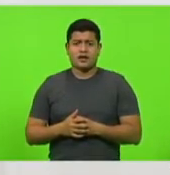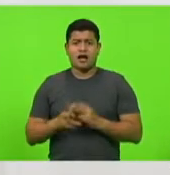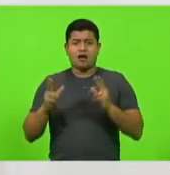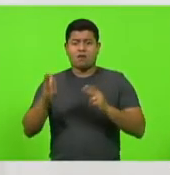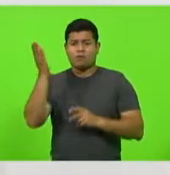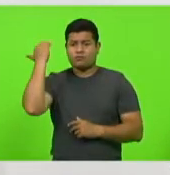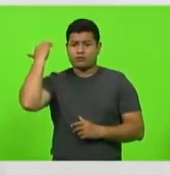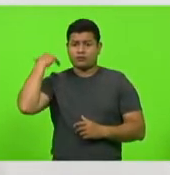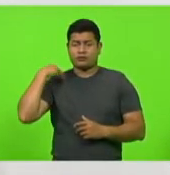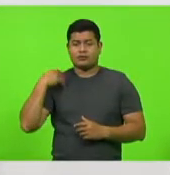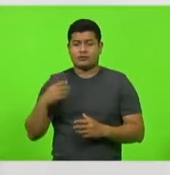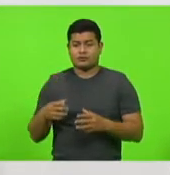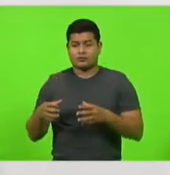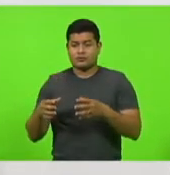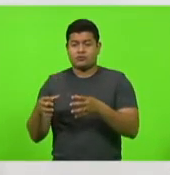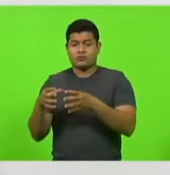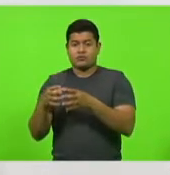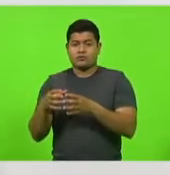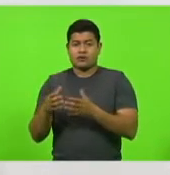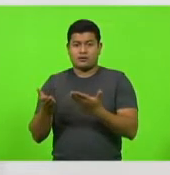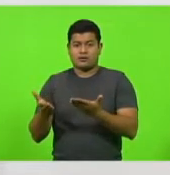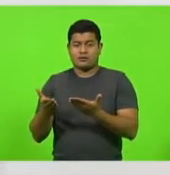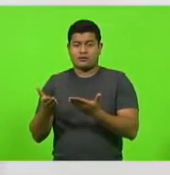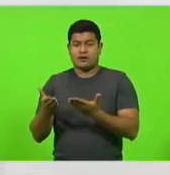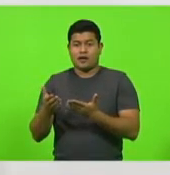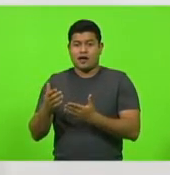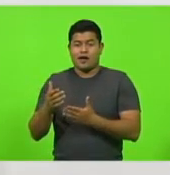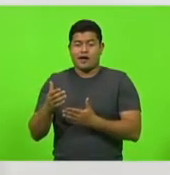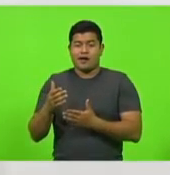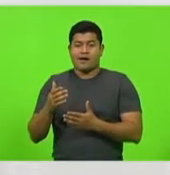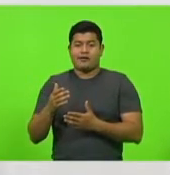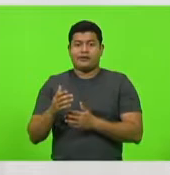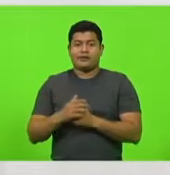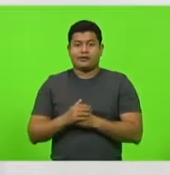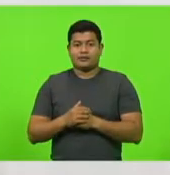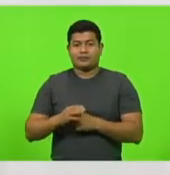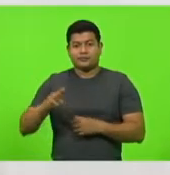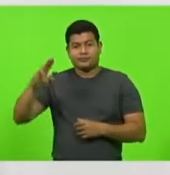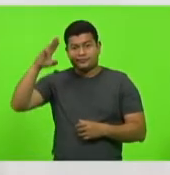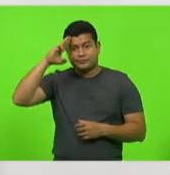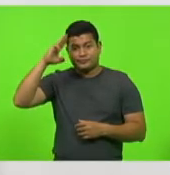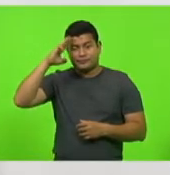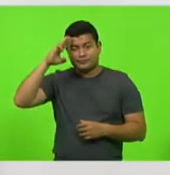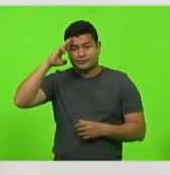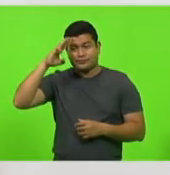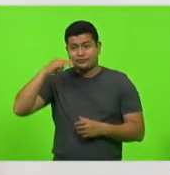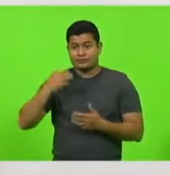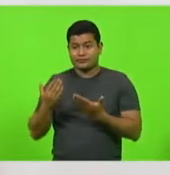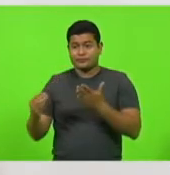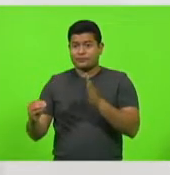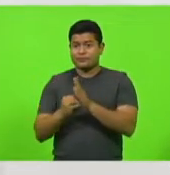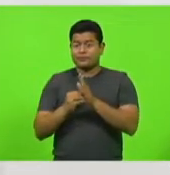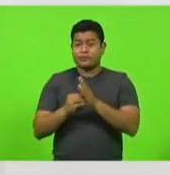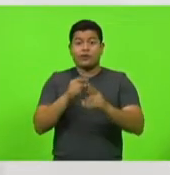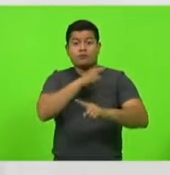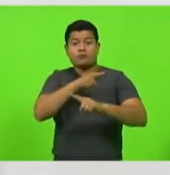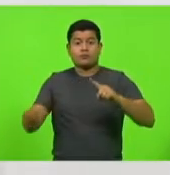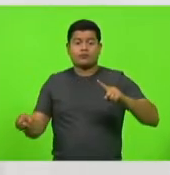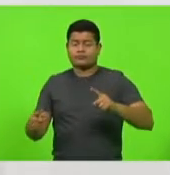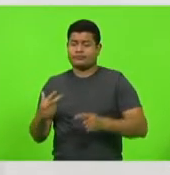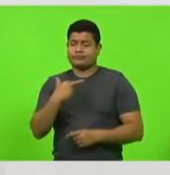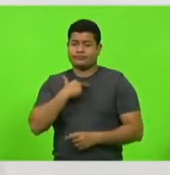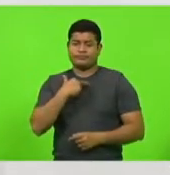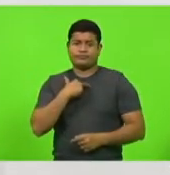falar à imprensa, e a imprensa de publicar o que ele falasse. Não é que o deputado tenha dado